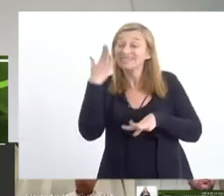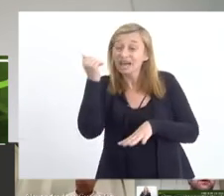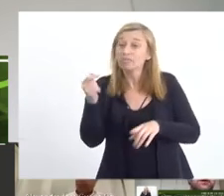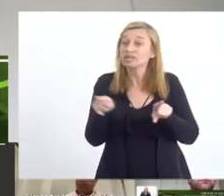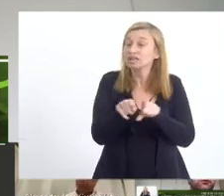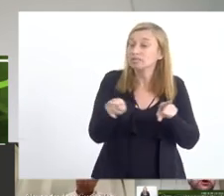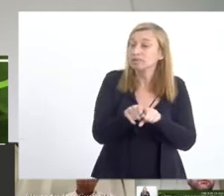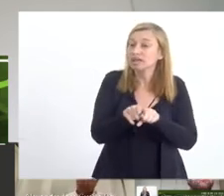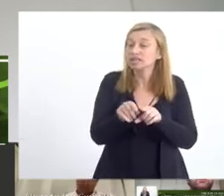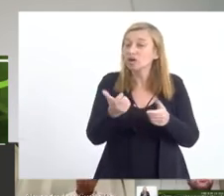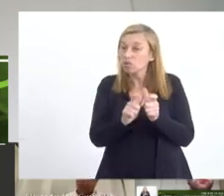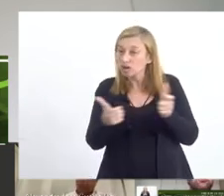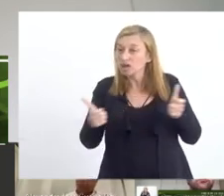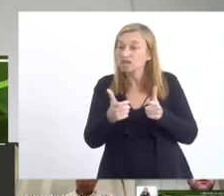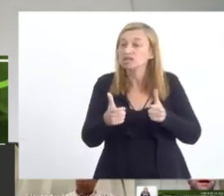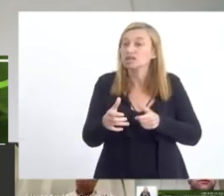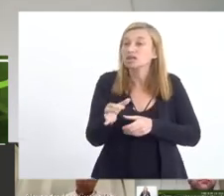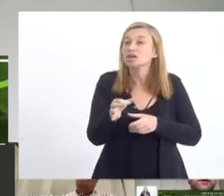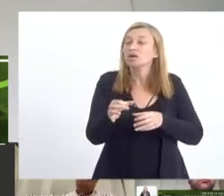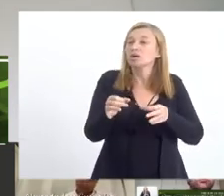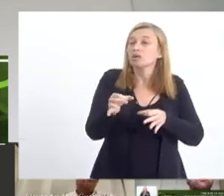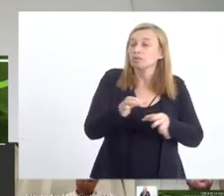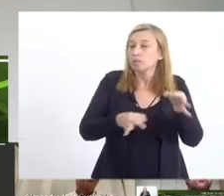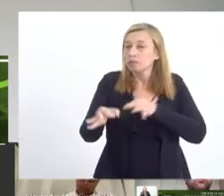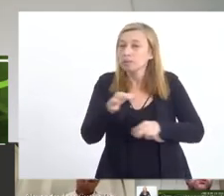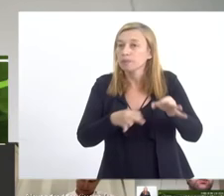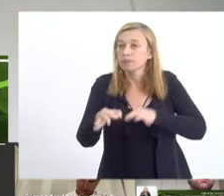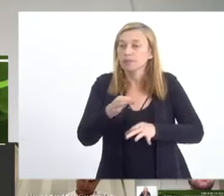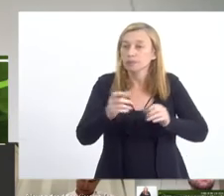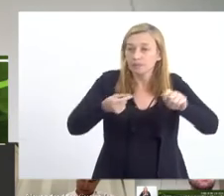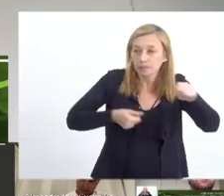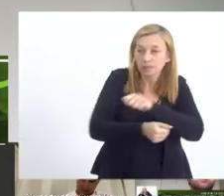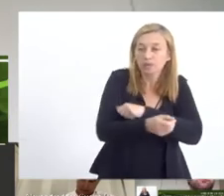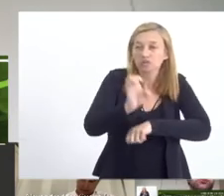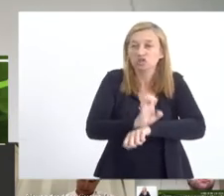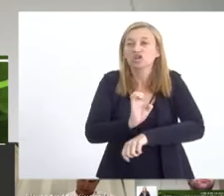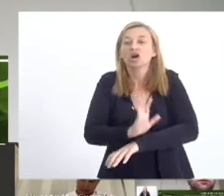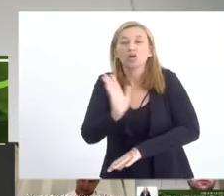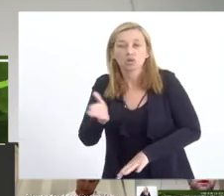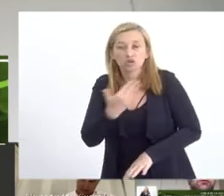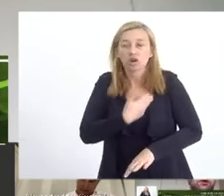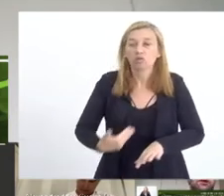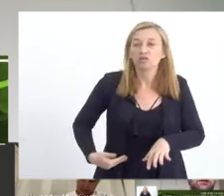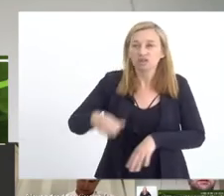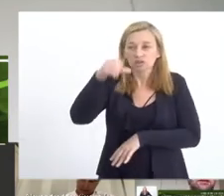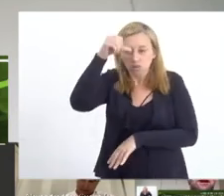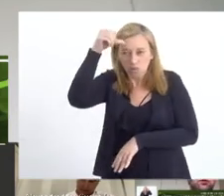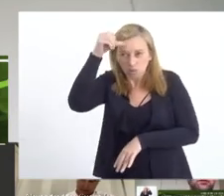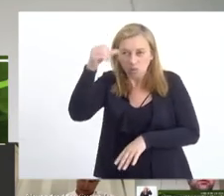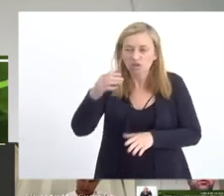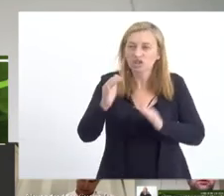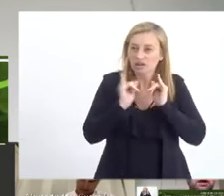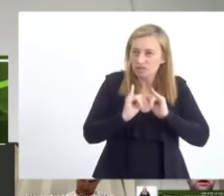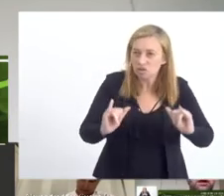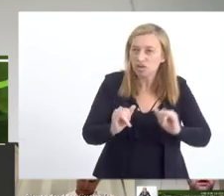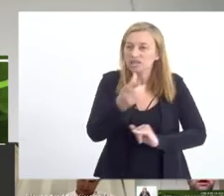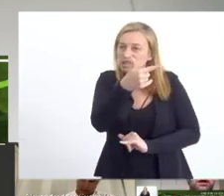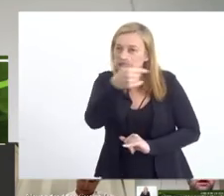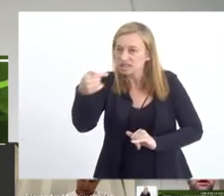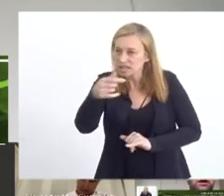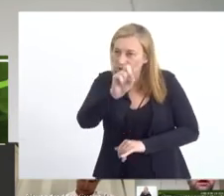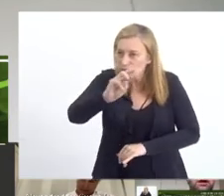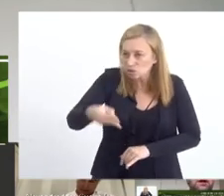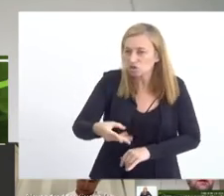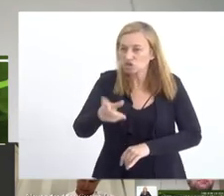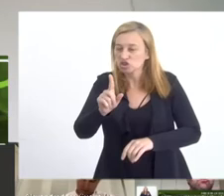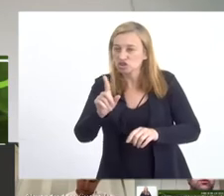em curso um grande programa de investimentos no Estado. O governador já anunciou esse programa de investimentos da ordem de 17 bilhões de reais para os